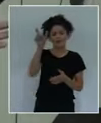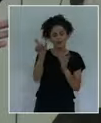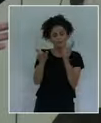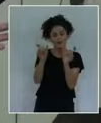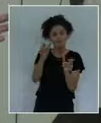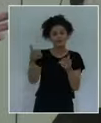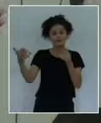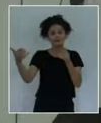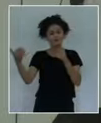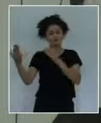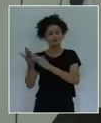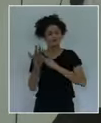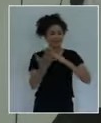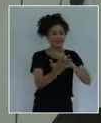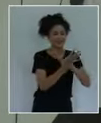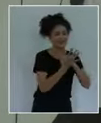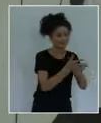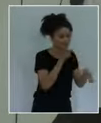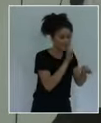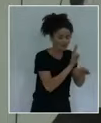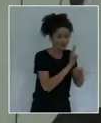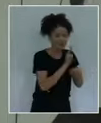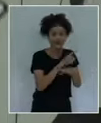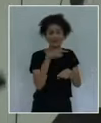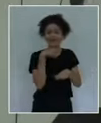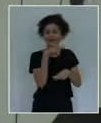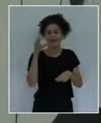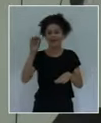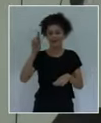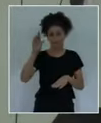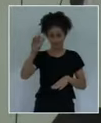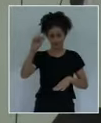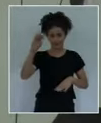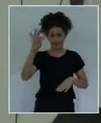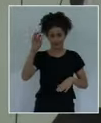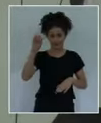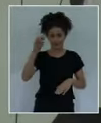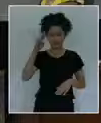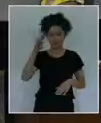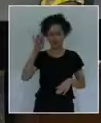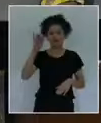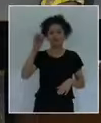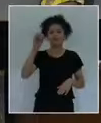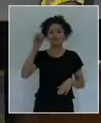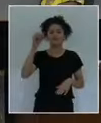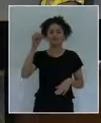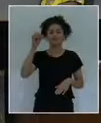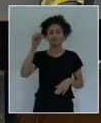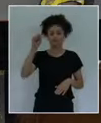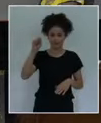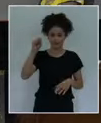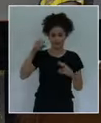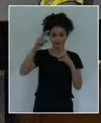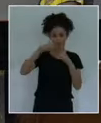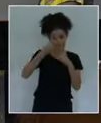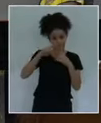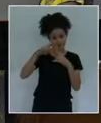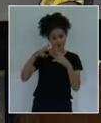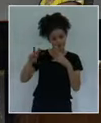um comércio em Ana Florência, moram em Oratórios, e até mesmo a pessoa do município de Oratórios, que a gente vai ligando, e também do Amparo do